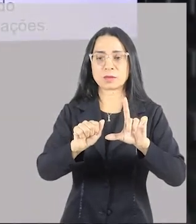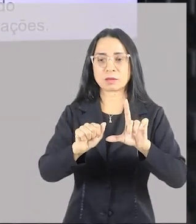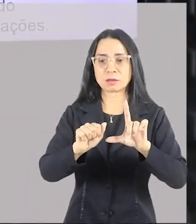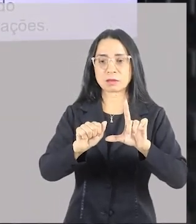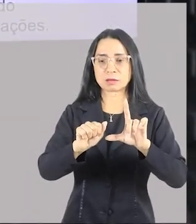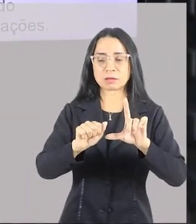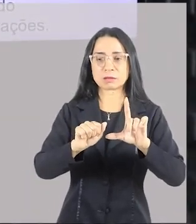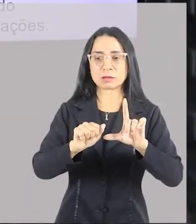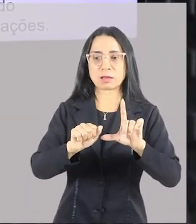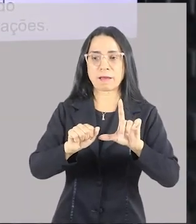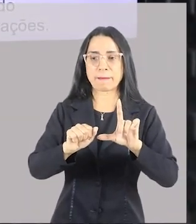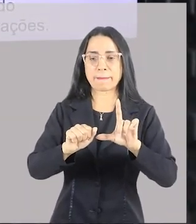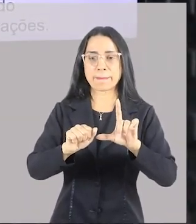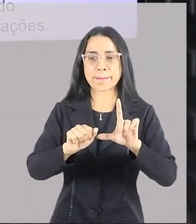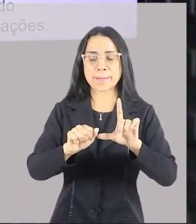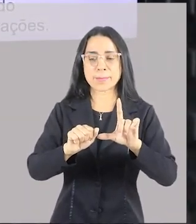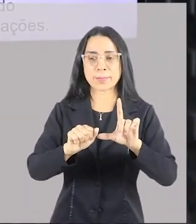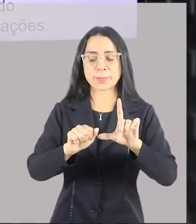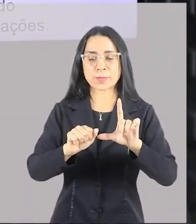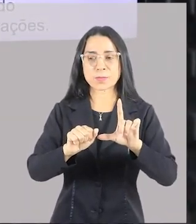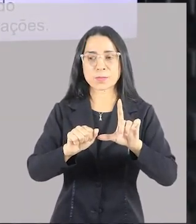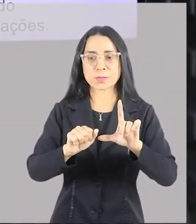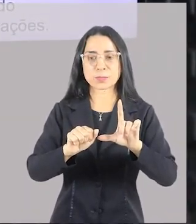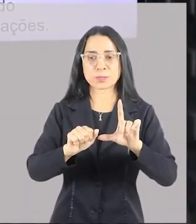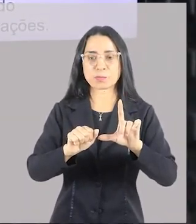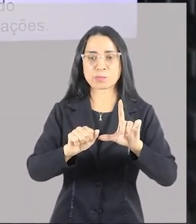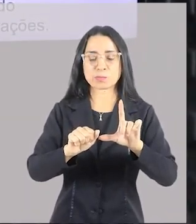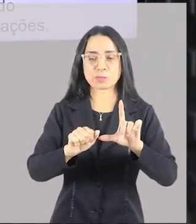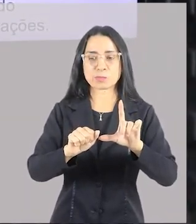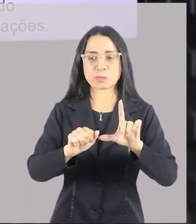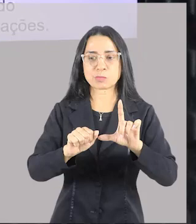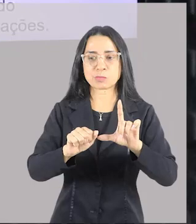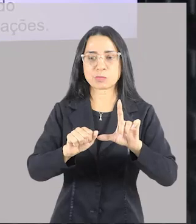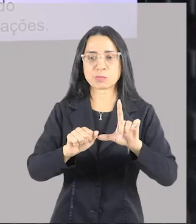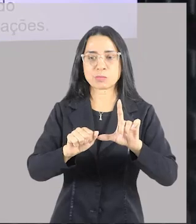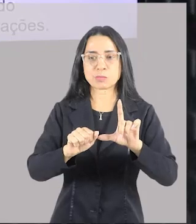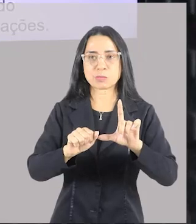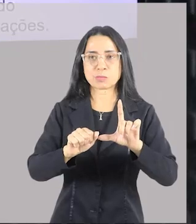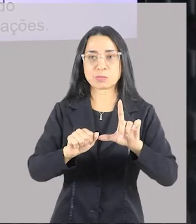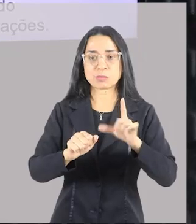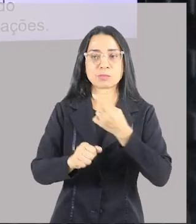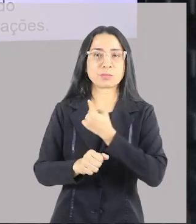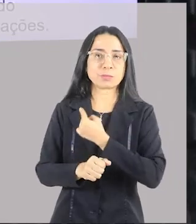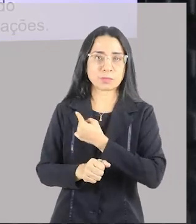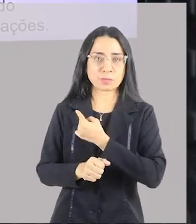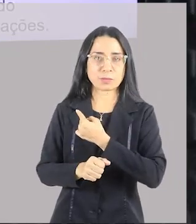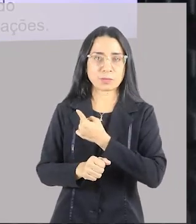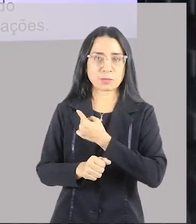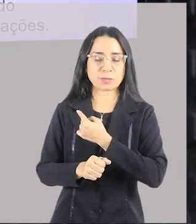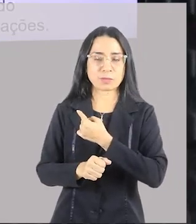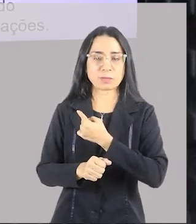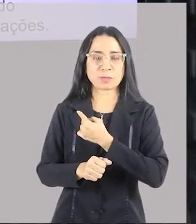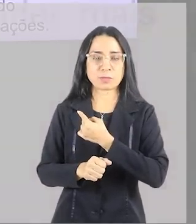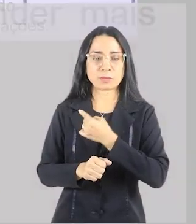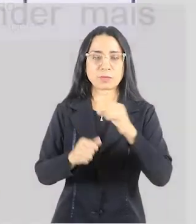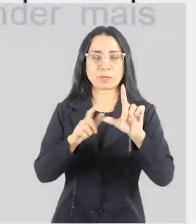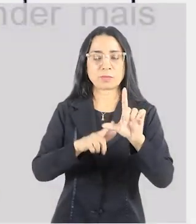agente público, desde que não haja a proibição expressa em lei, nesse caso do ato